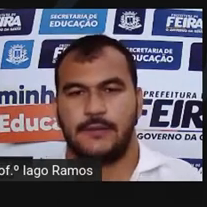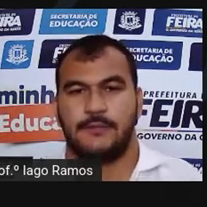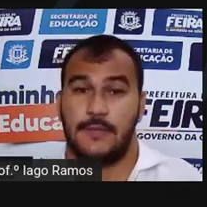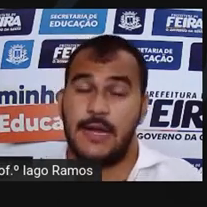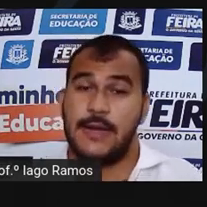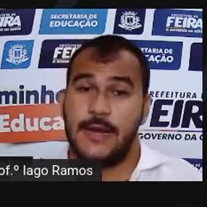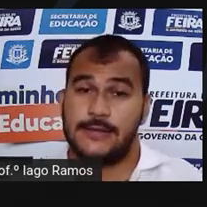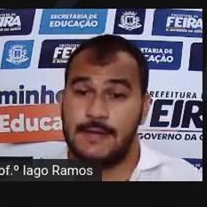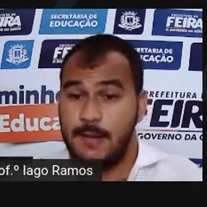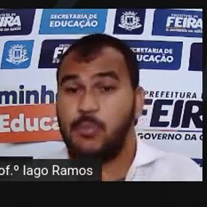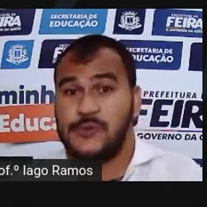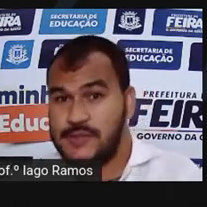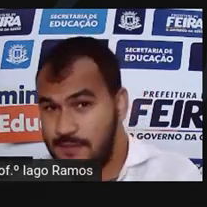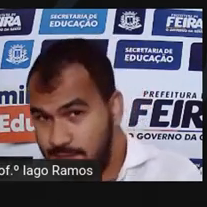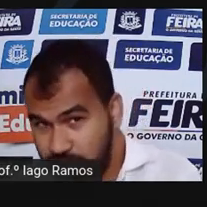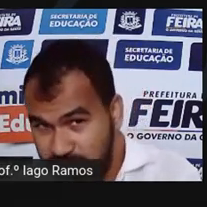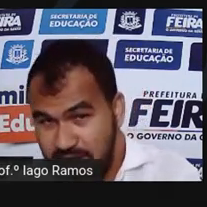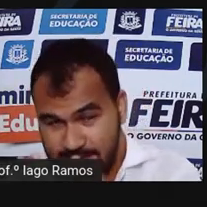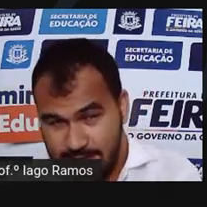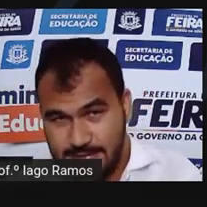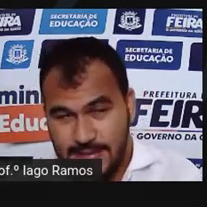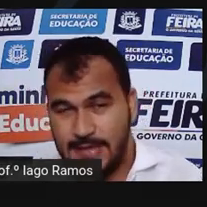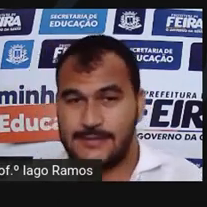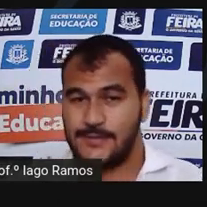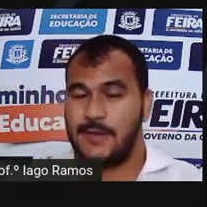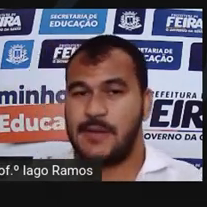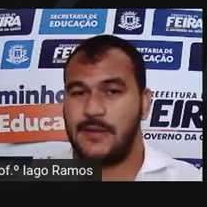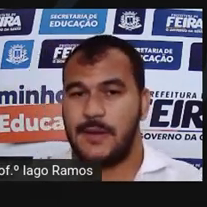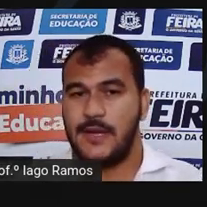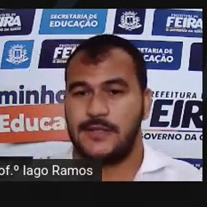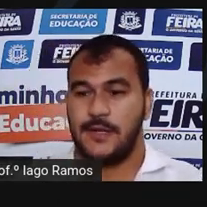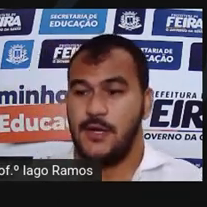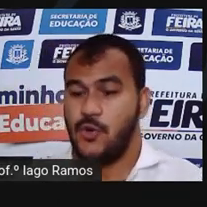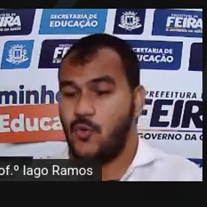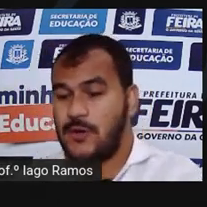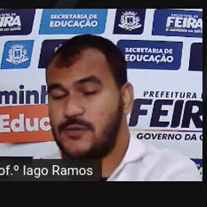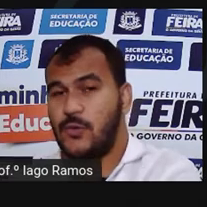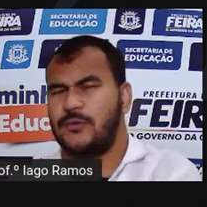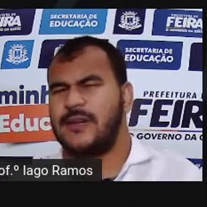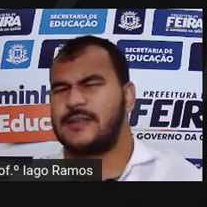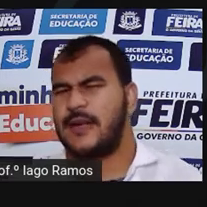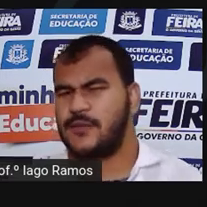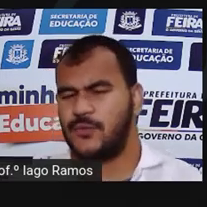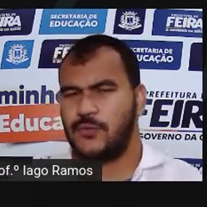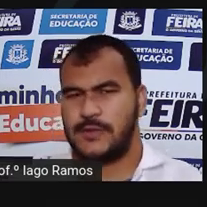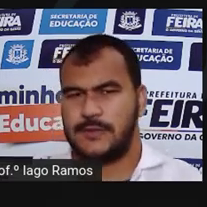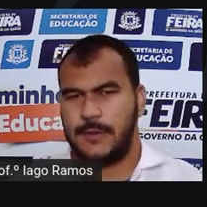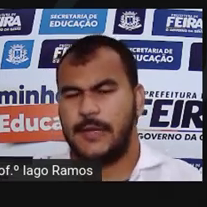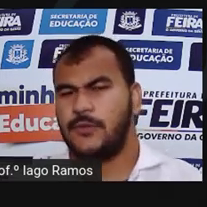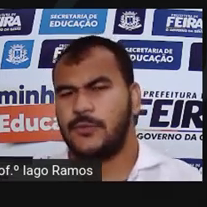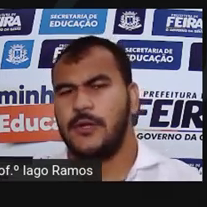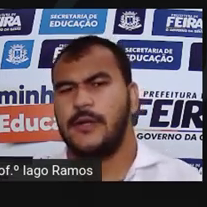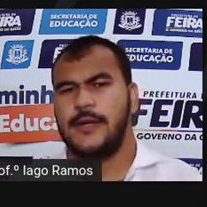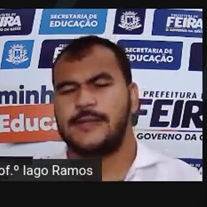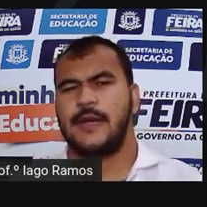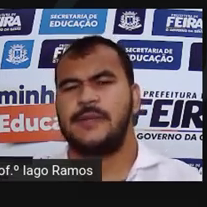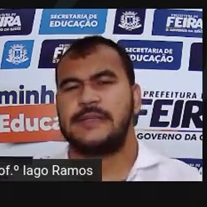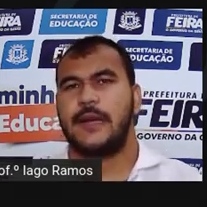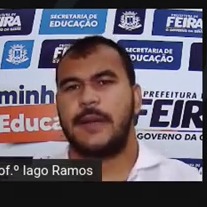áreas aliás é possível fazer essa relação da Matemática com as outras áreas do conhecimento